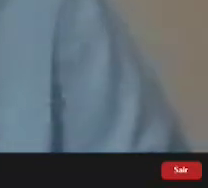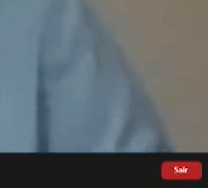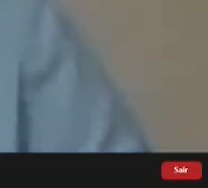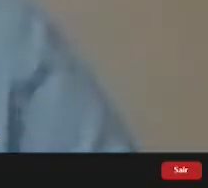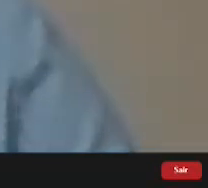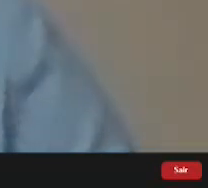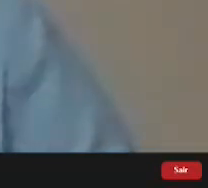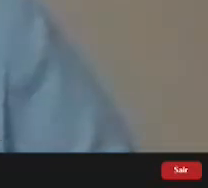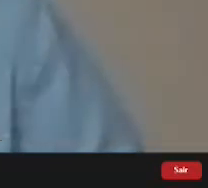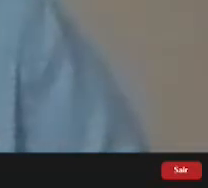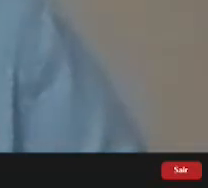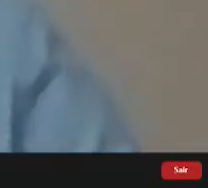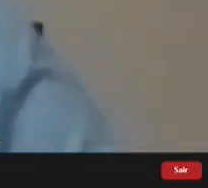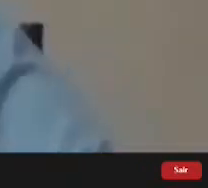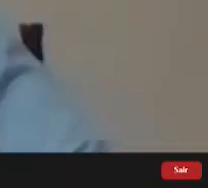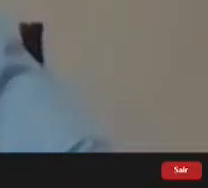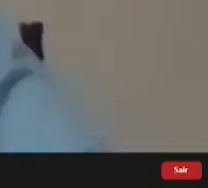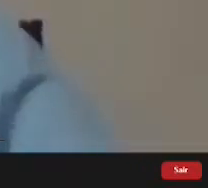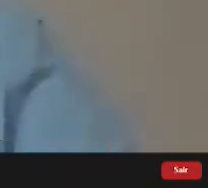Referente ao hospital,